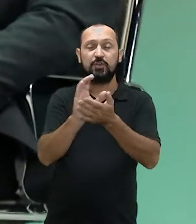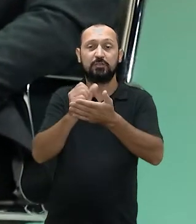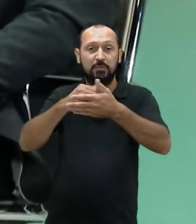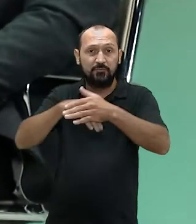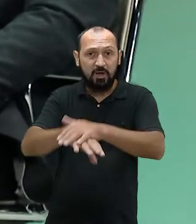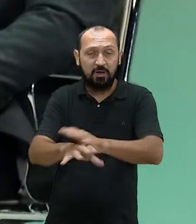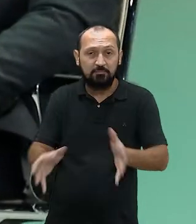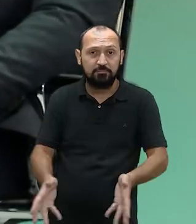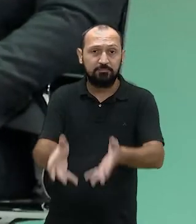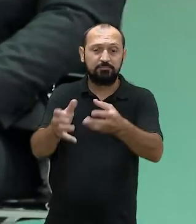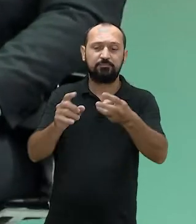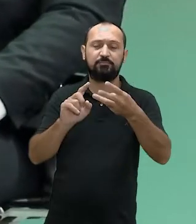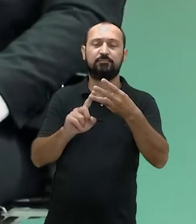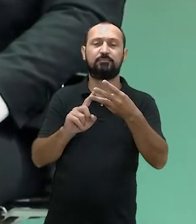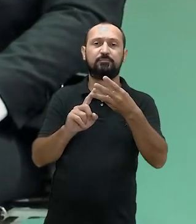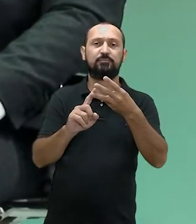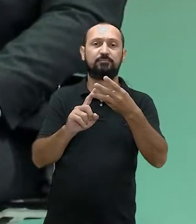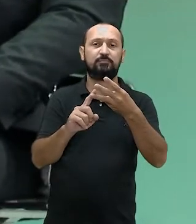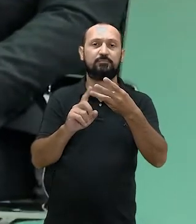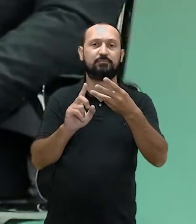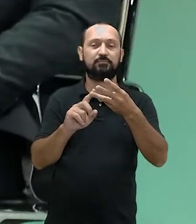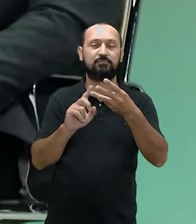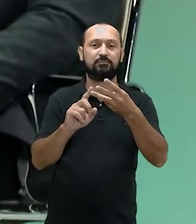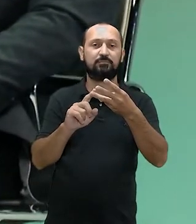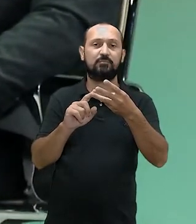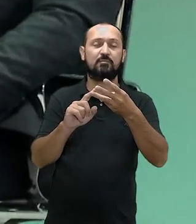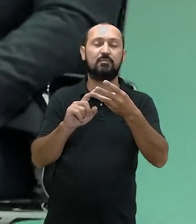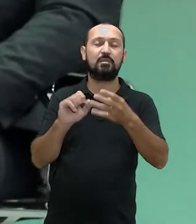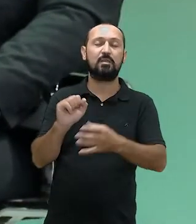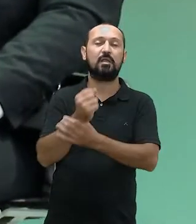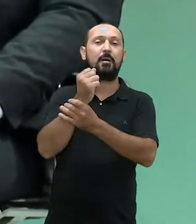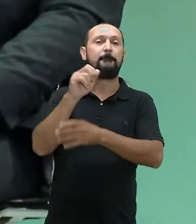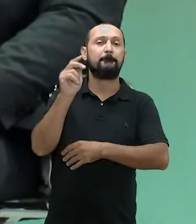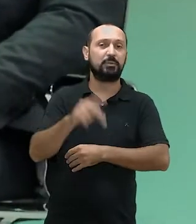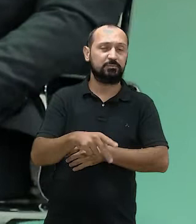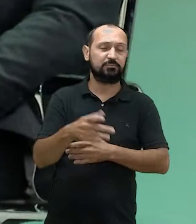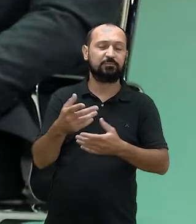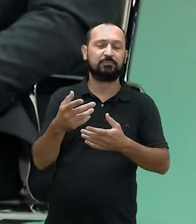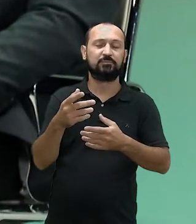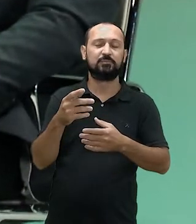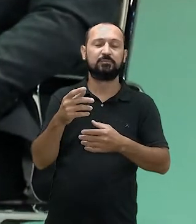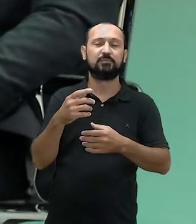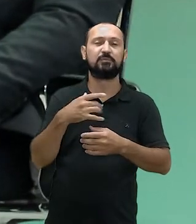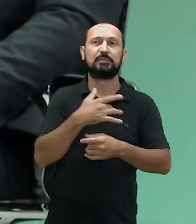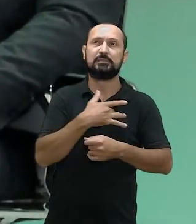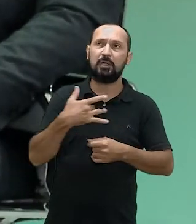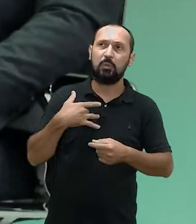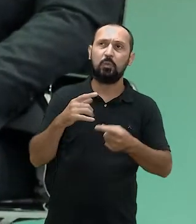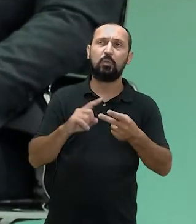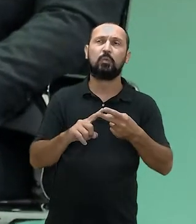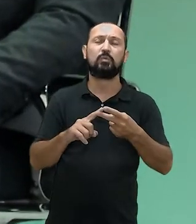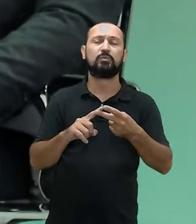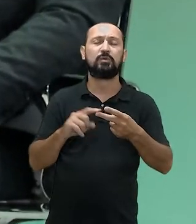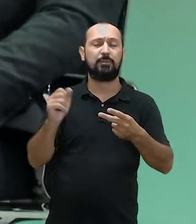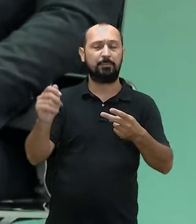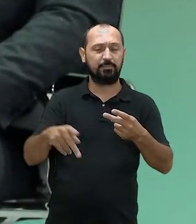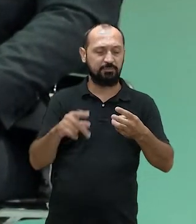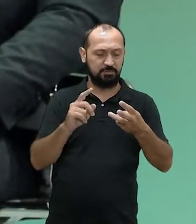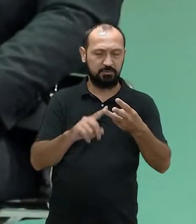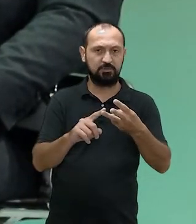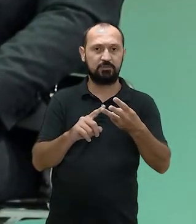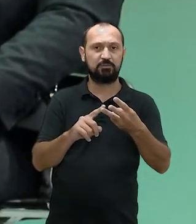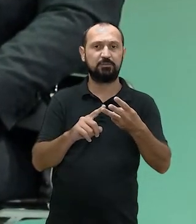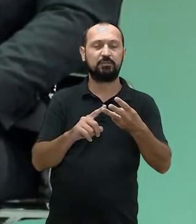investimento e o orçamento da Seguridade Social, que envolve saúde,